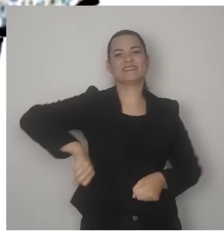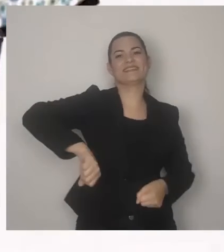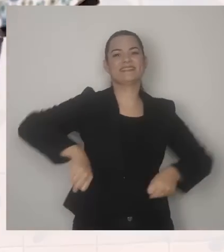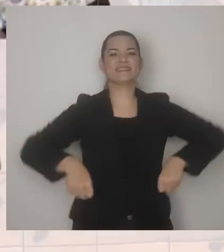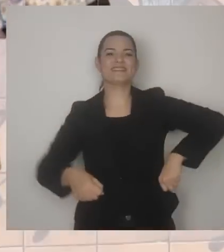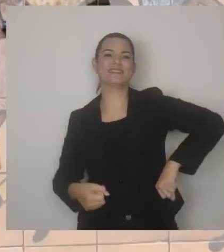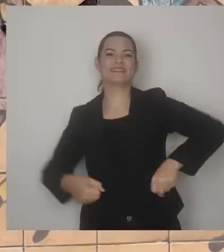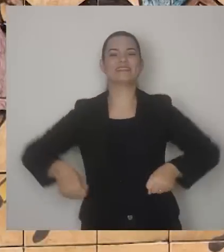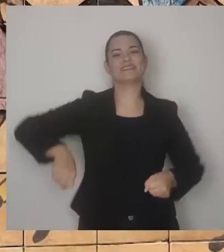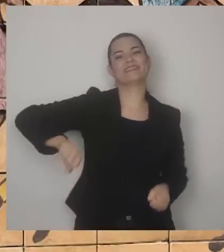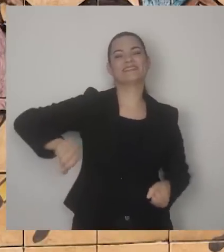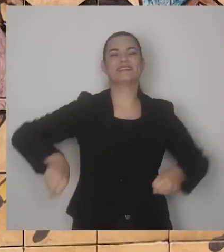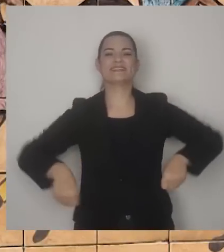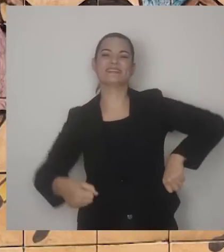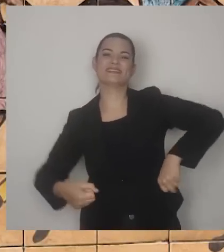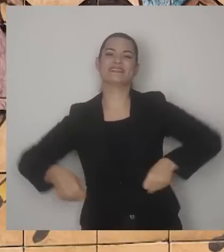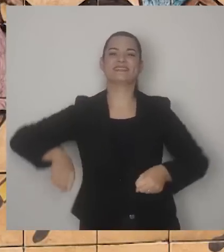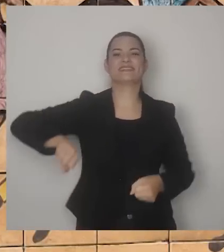dar.